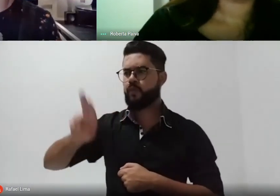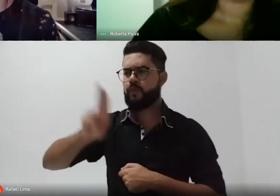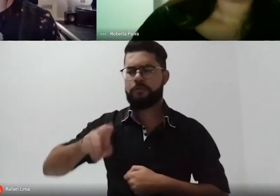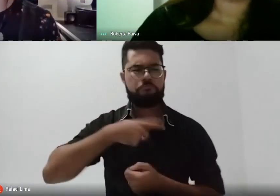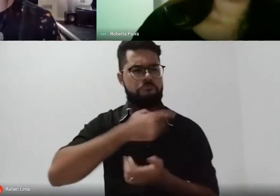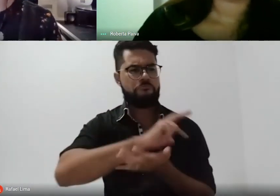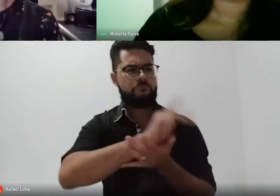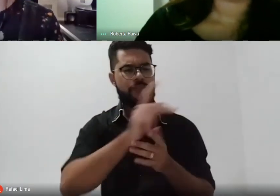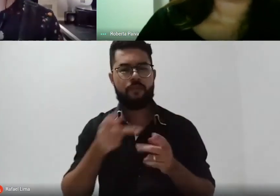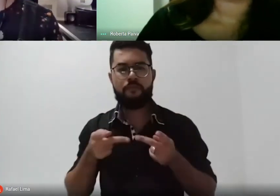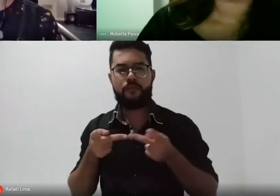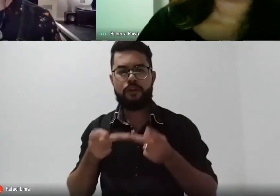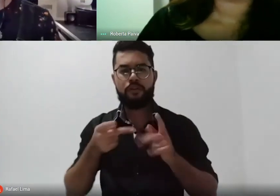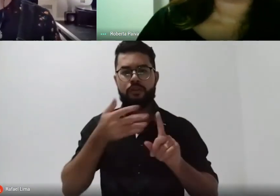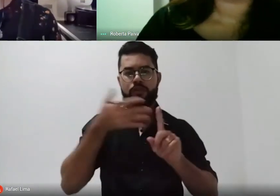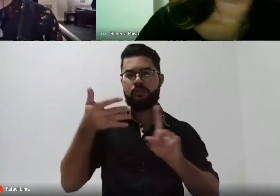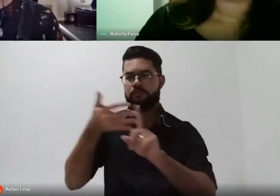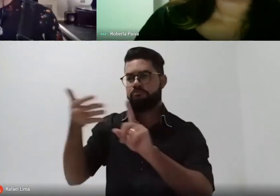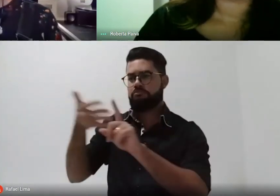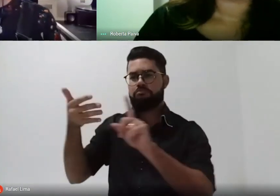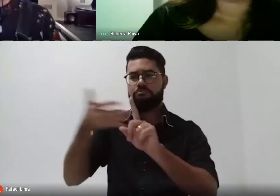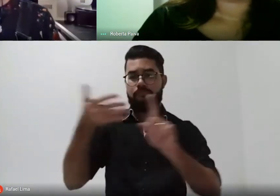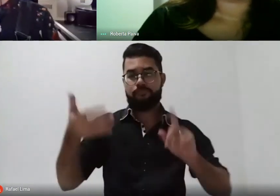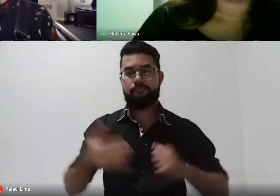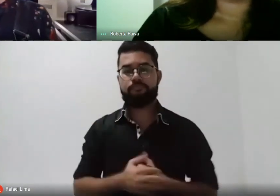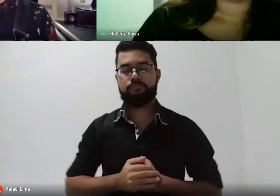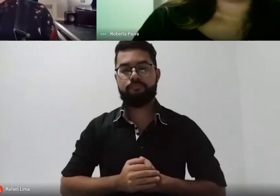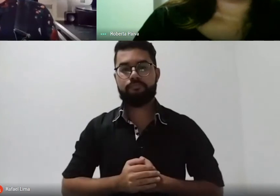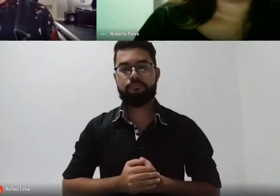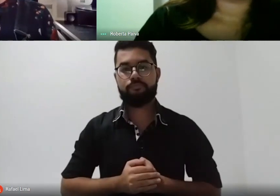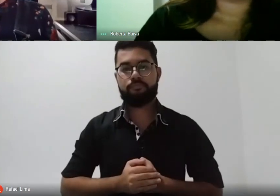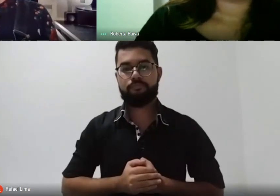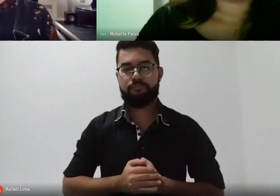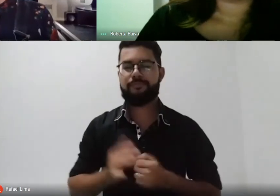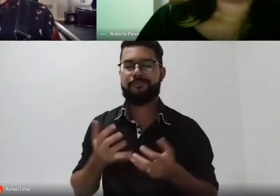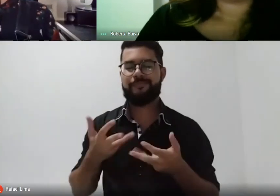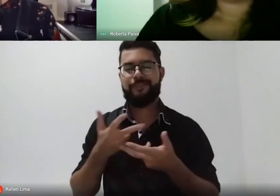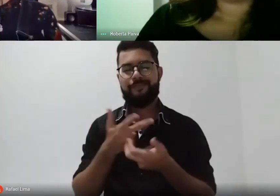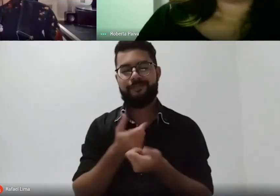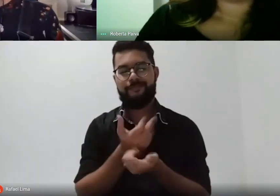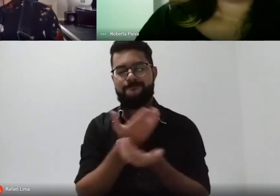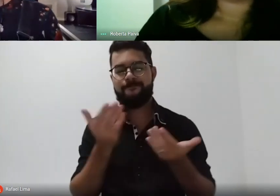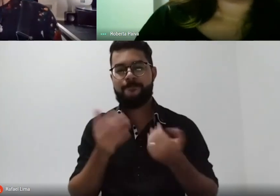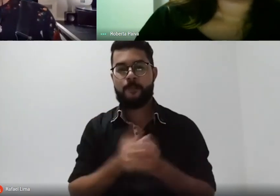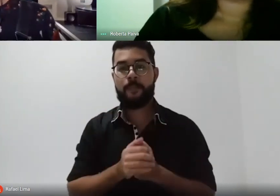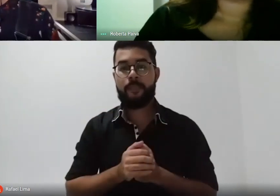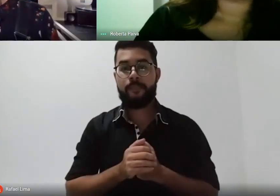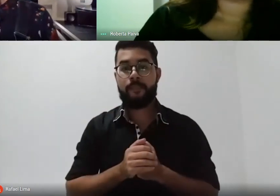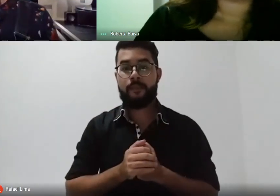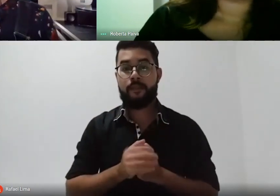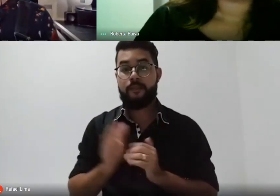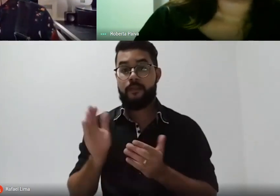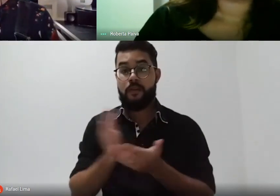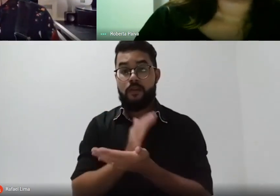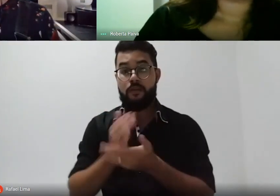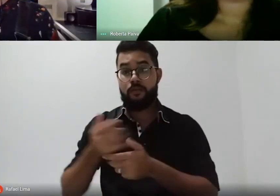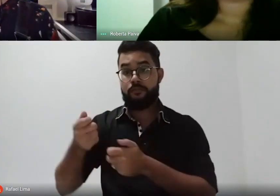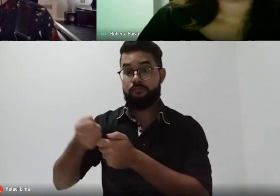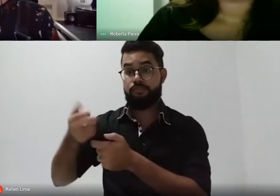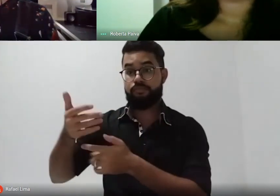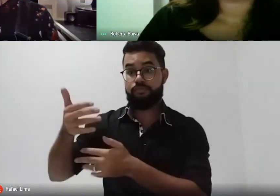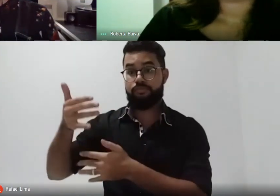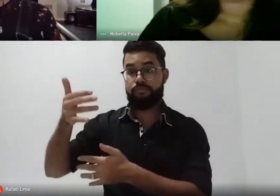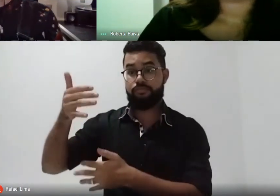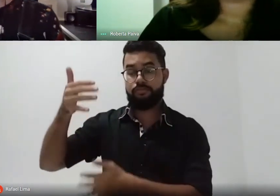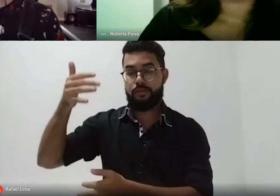bem voltado para a extensão. Que maravilha, gente. E aqui eu tenho alguns comentários, já deixando o gatilhozinho aí